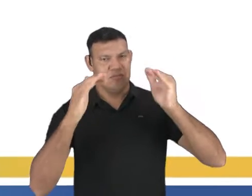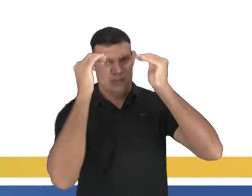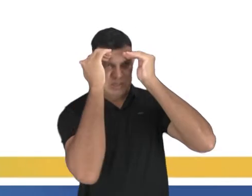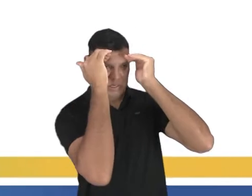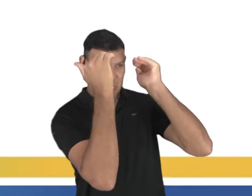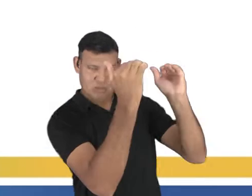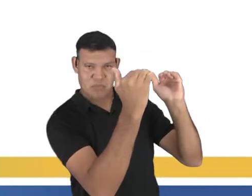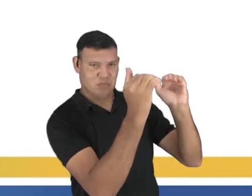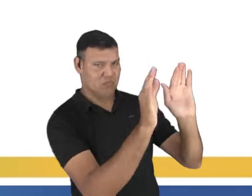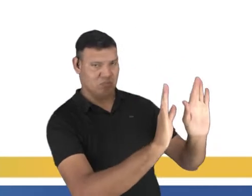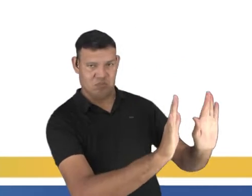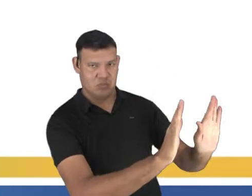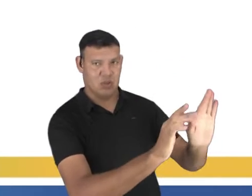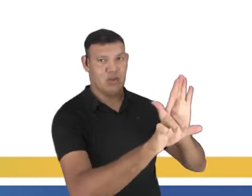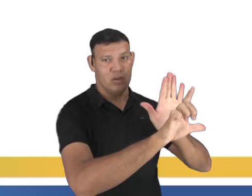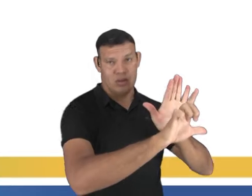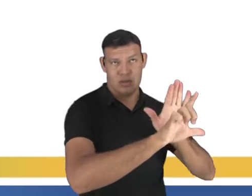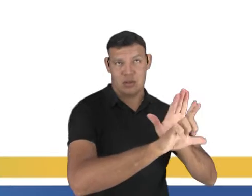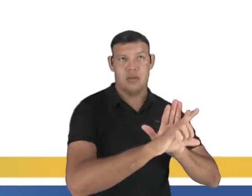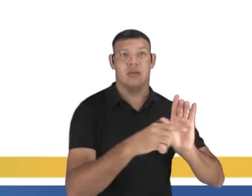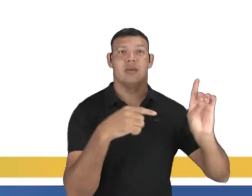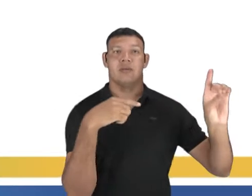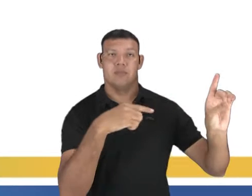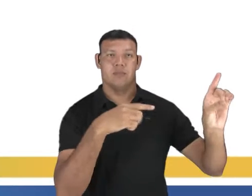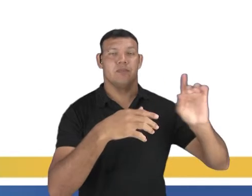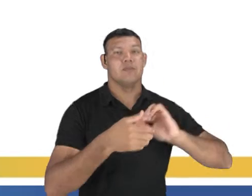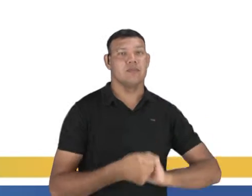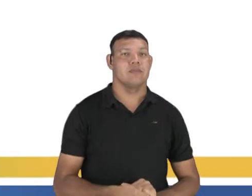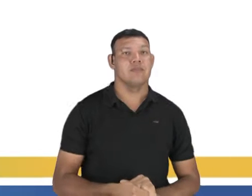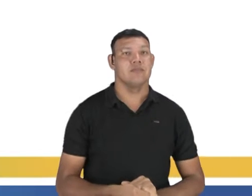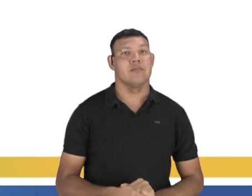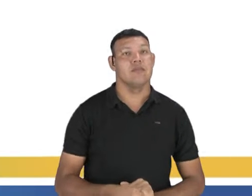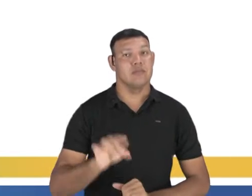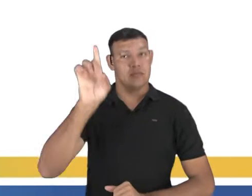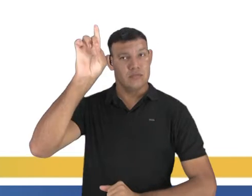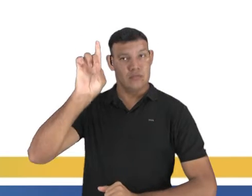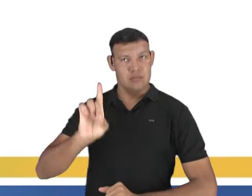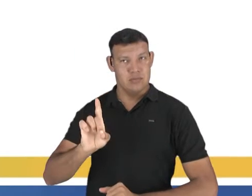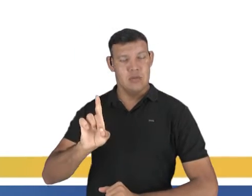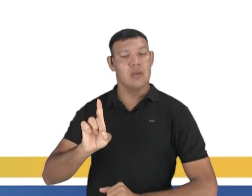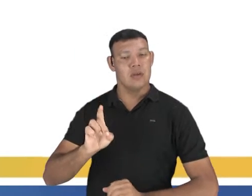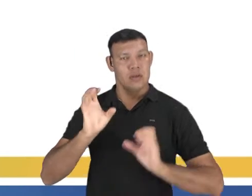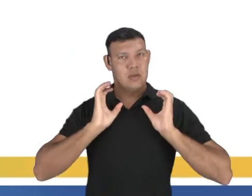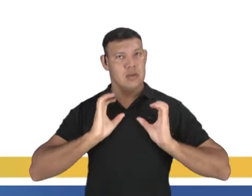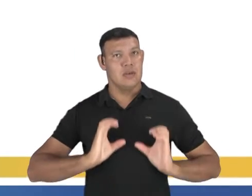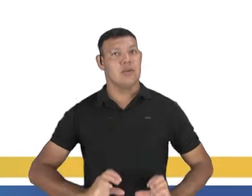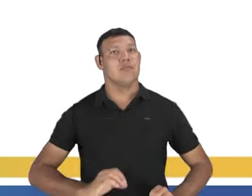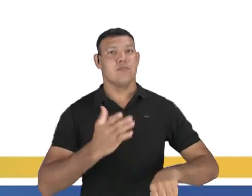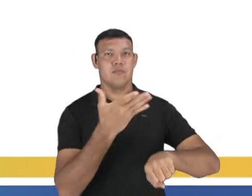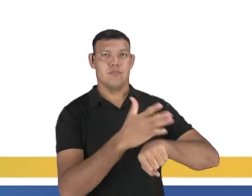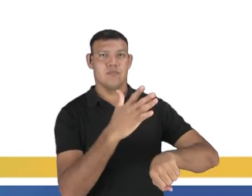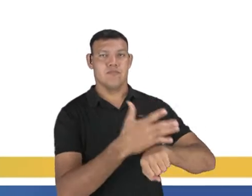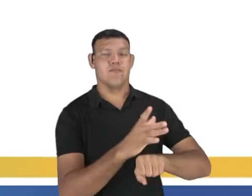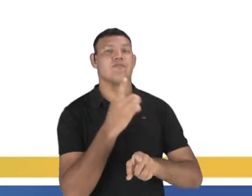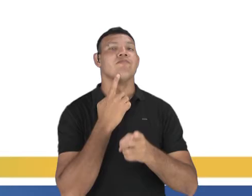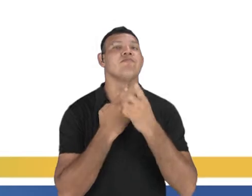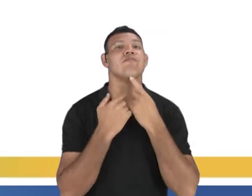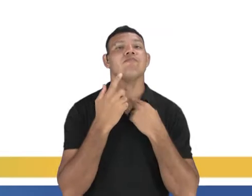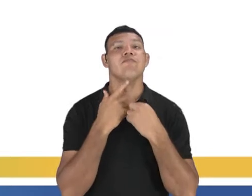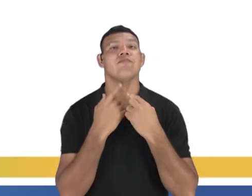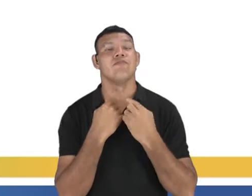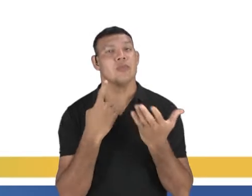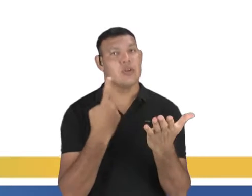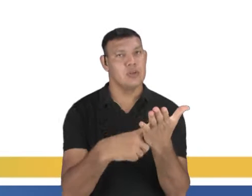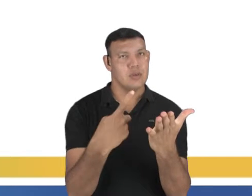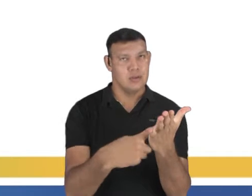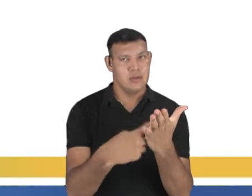às leis. E a alternativa D, ao direito do cidadão exercer sua vontade de